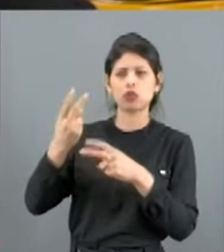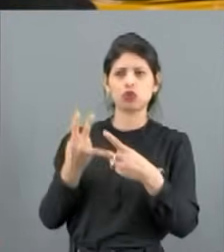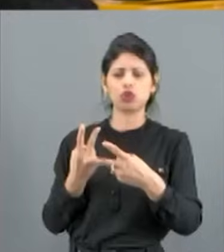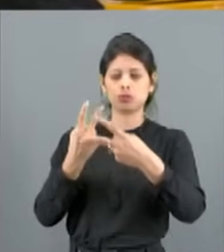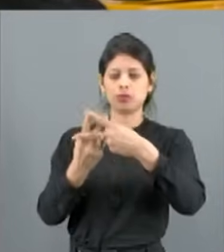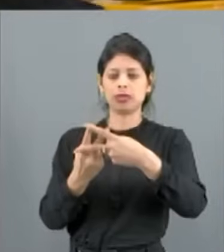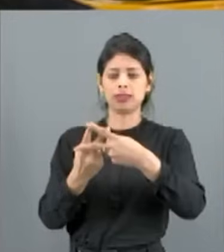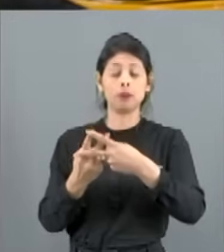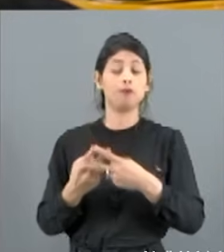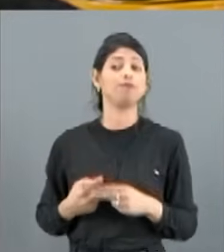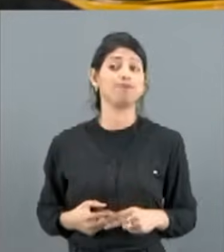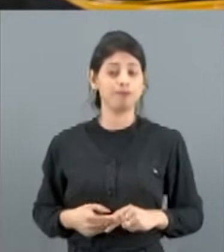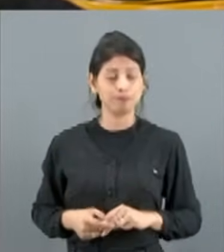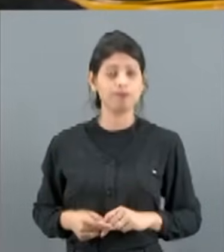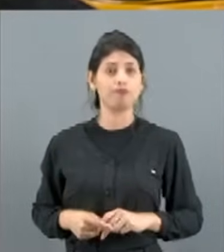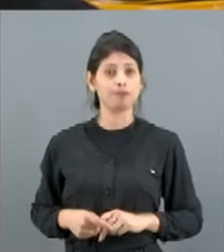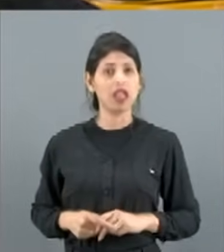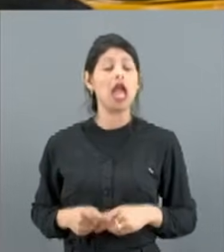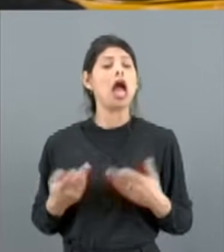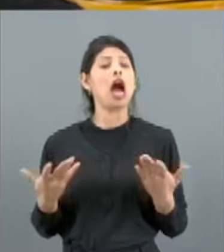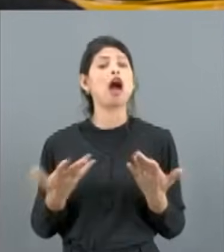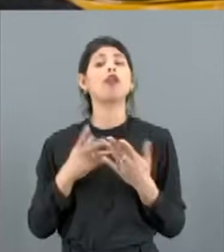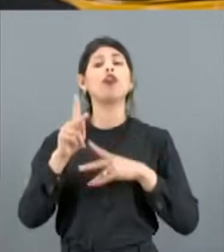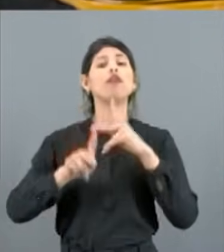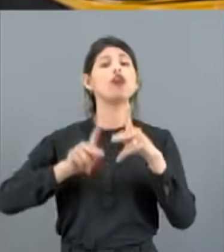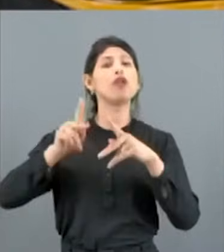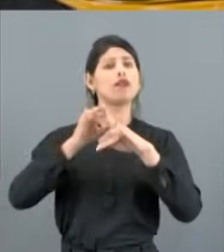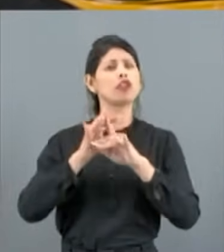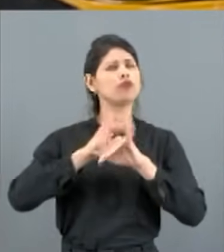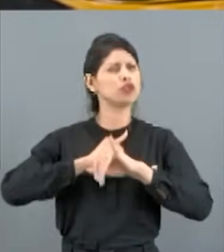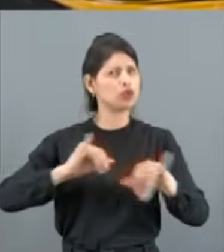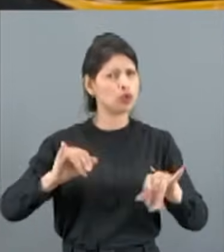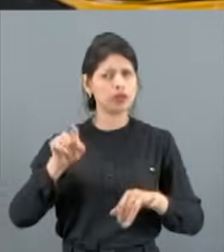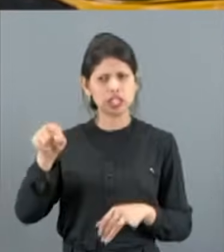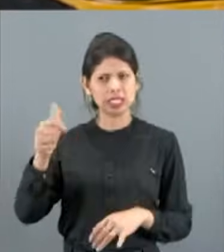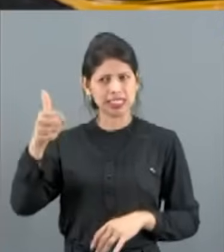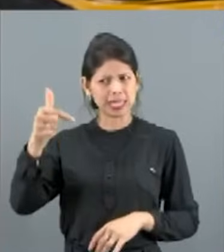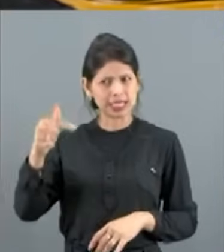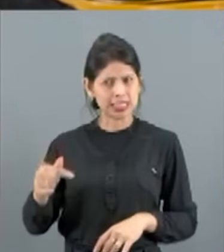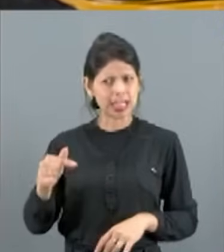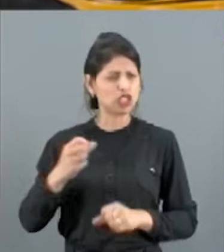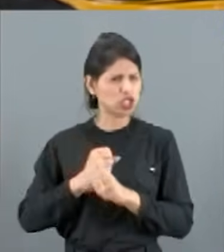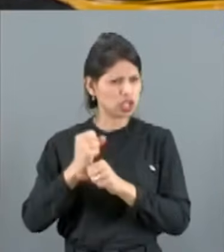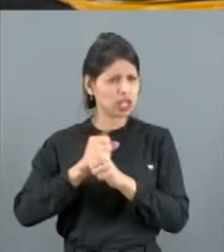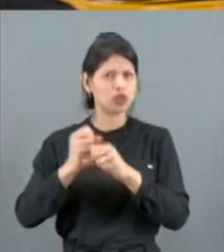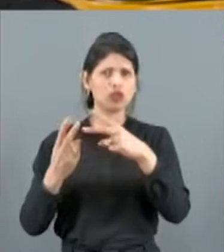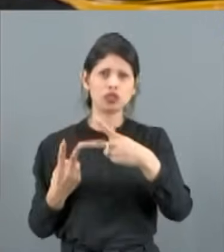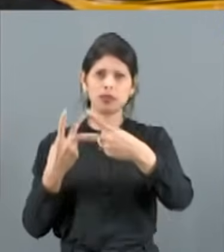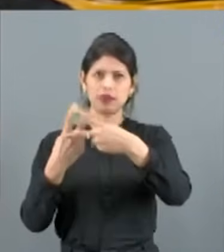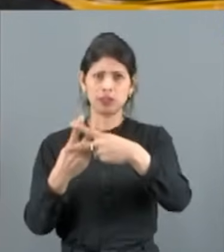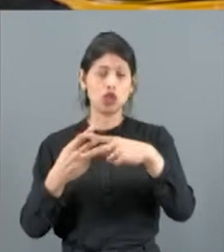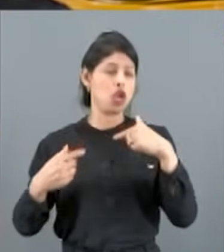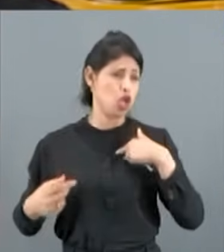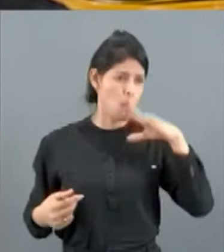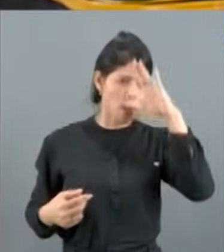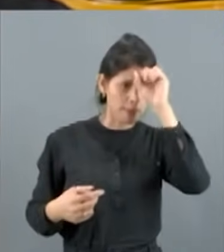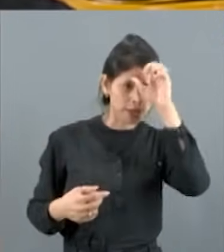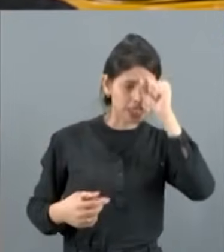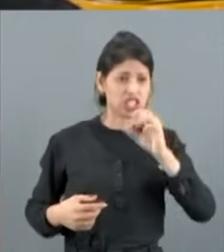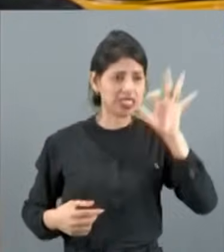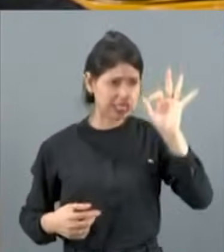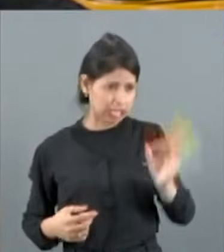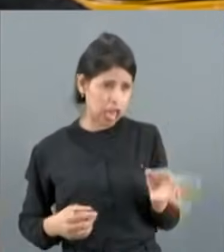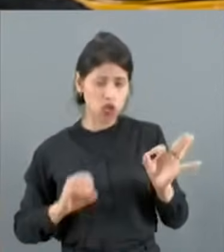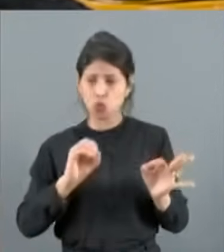para a população brasileira para eles entenderam 17 anos de prisão ele vai pagar por isso eu aprendi que certo é certo ou errado agora